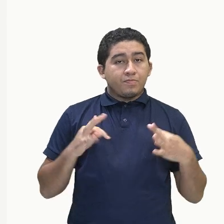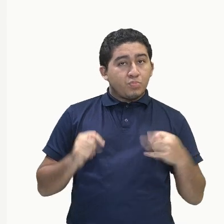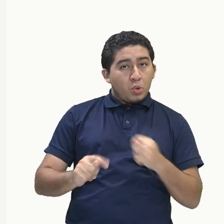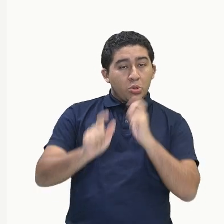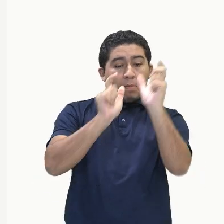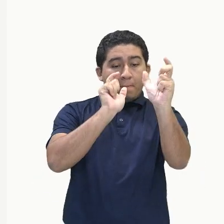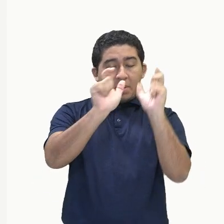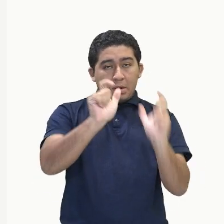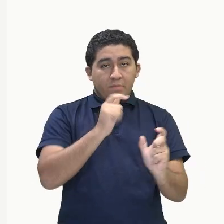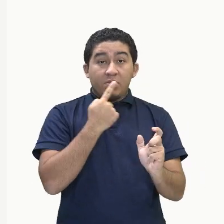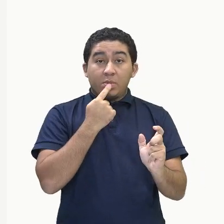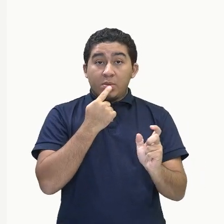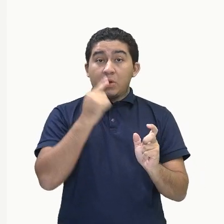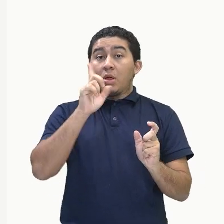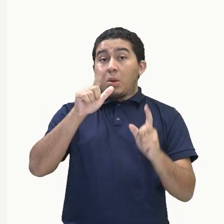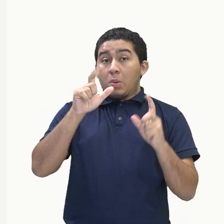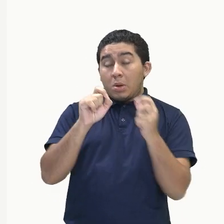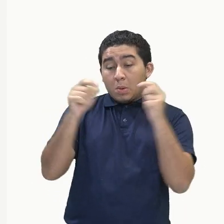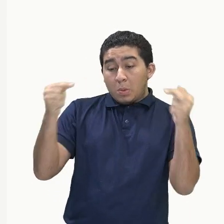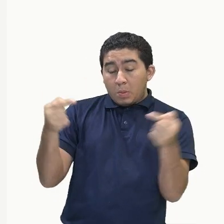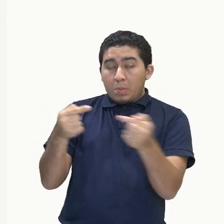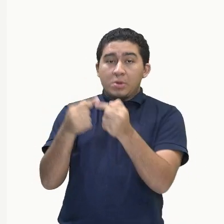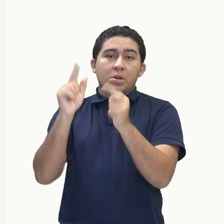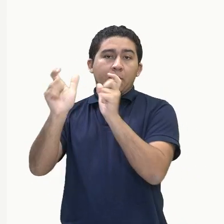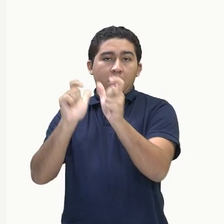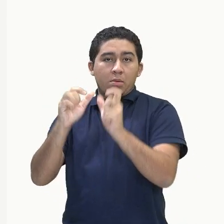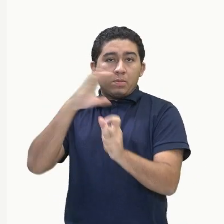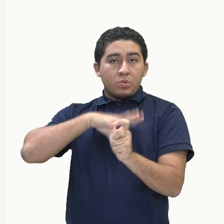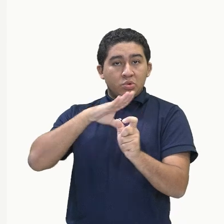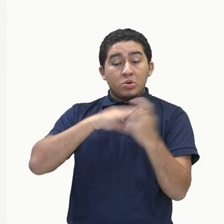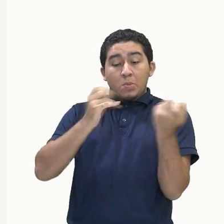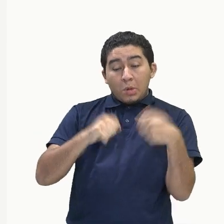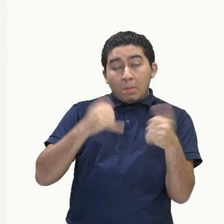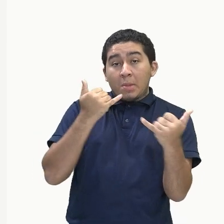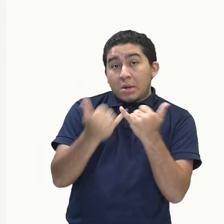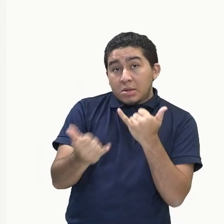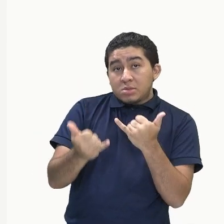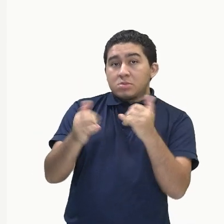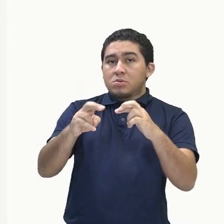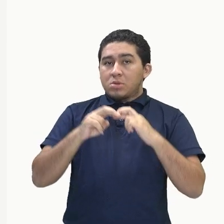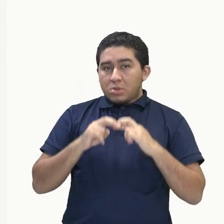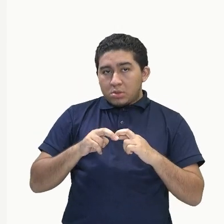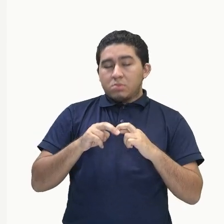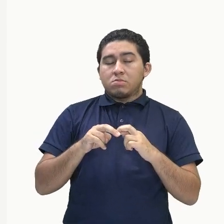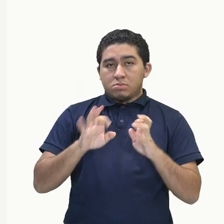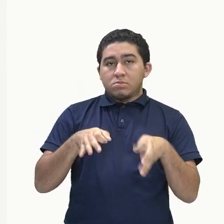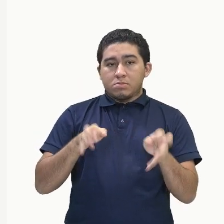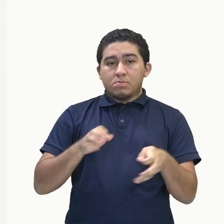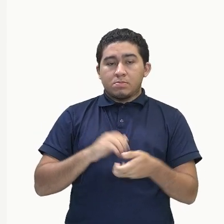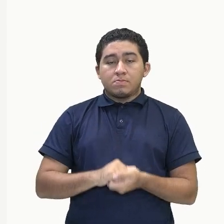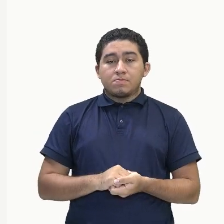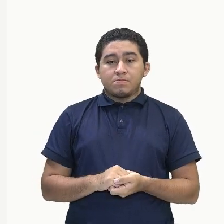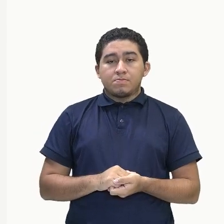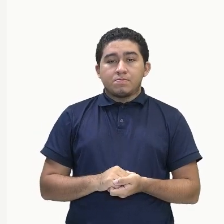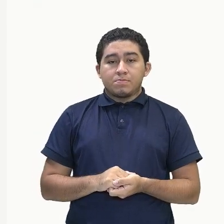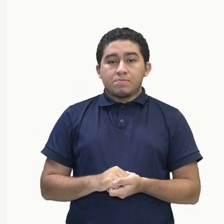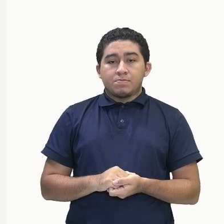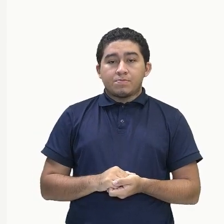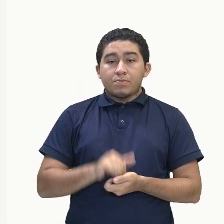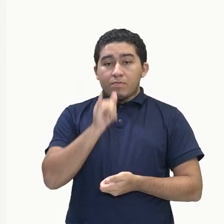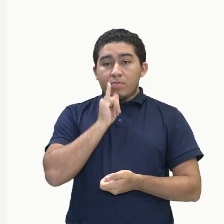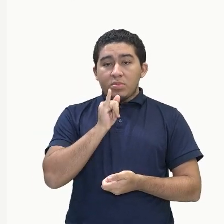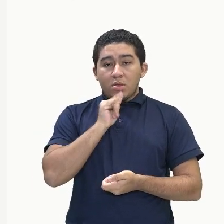estão em vermelho são palavras cognatas, porque são parecidas com o português, têm o mesmo significado. Por exemplo, service,